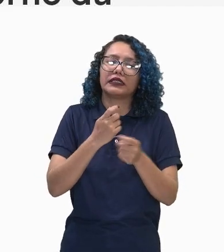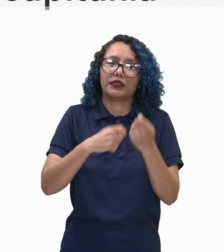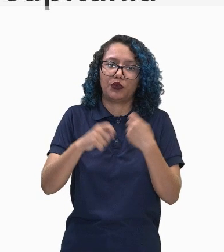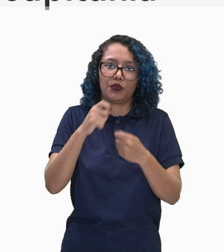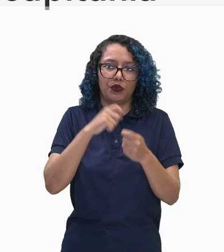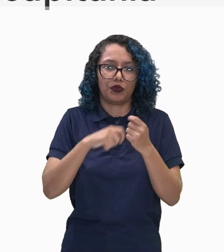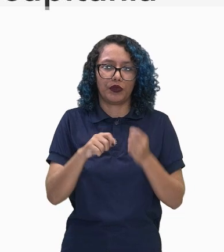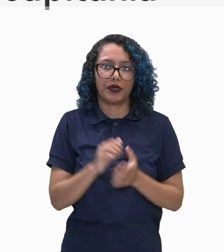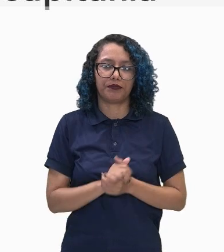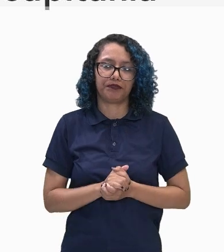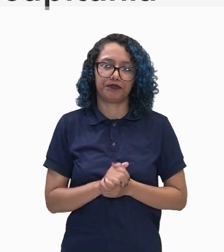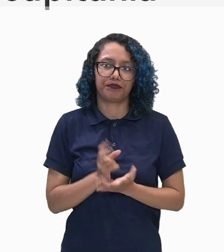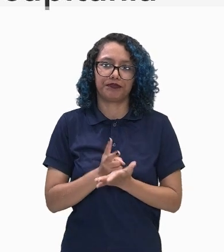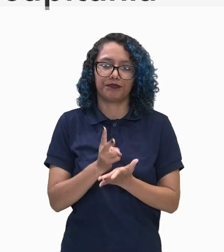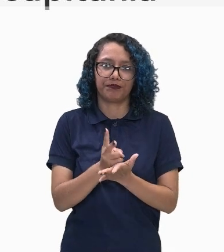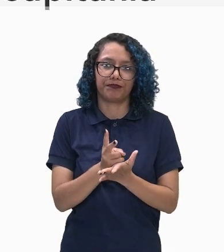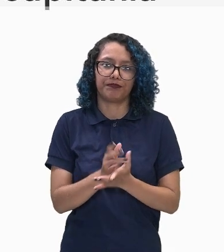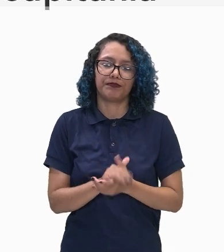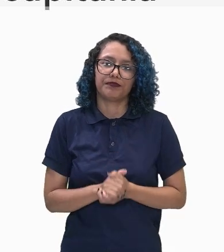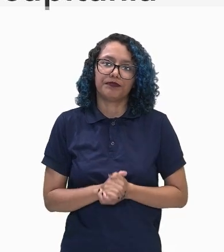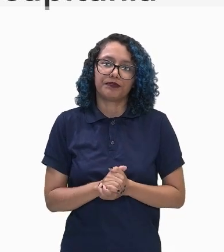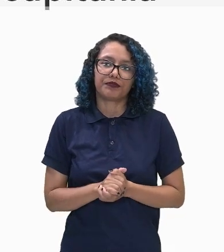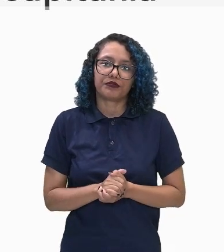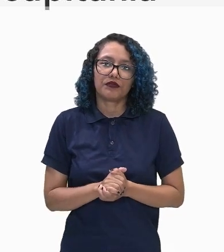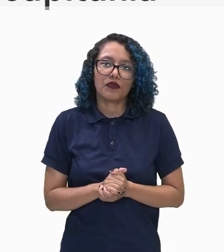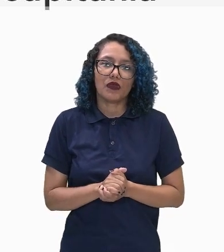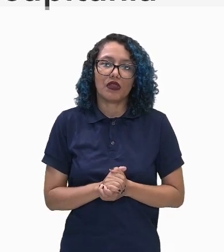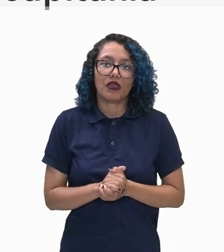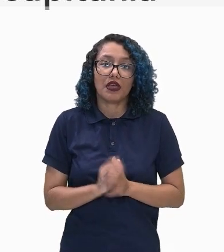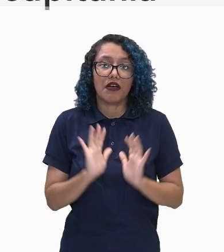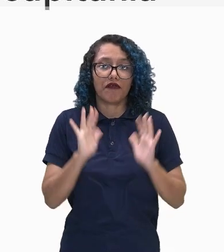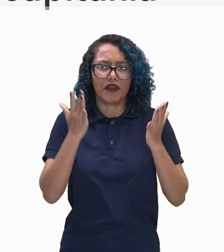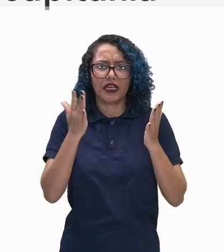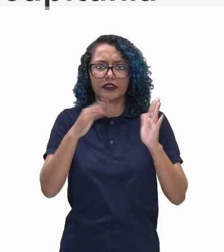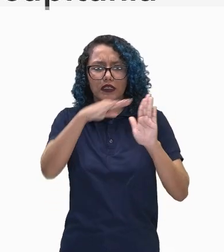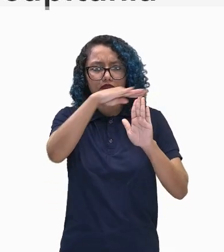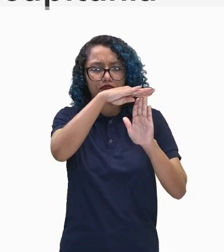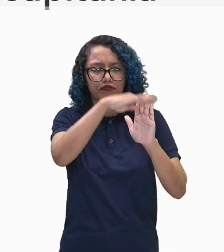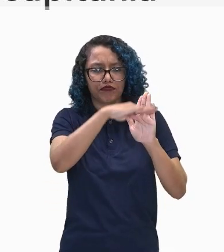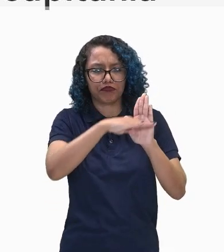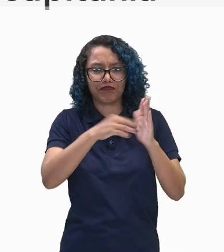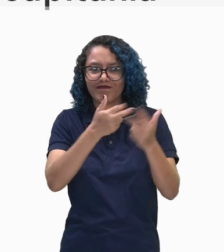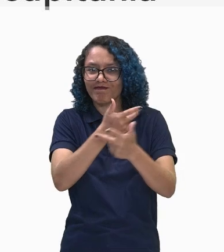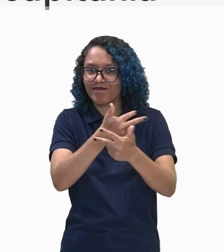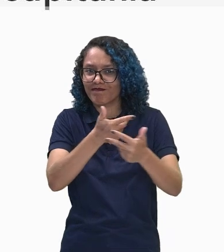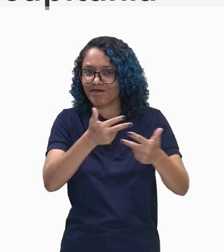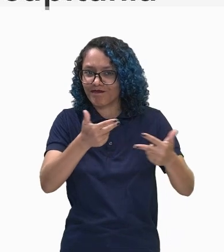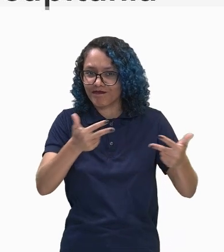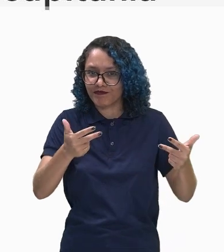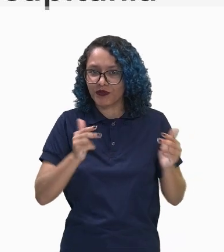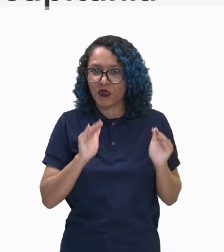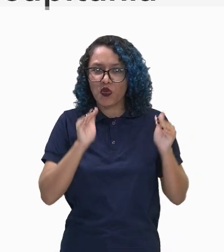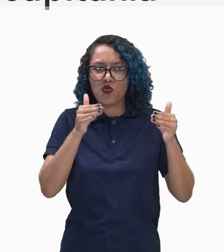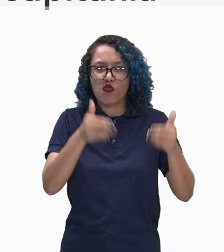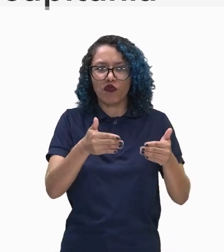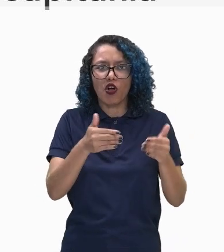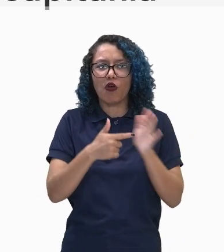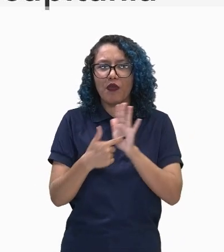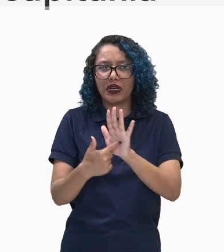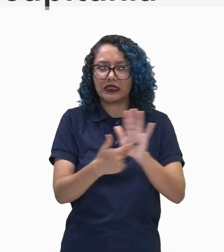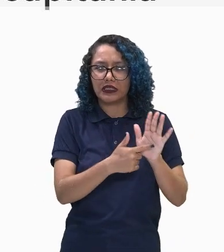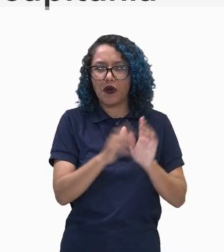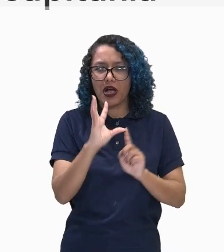econômica. Continuando, as festividades contam com uma programação diversificada que reúne show de